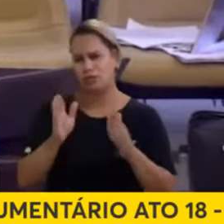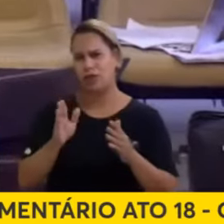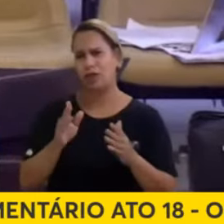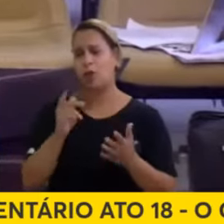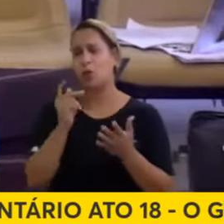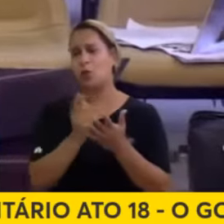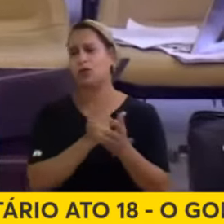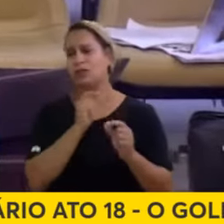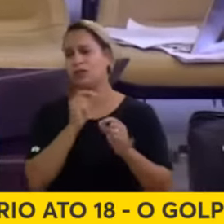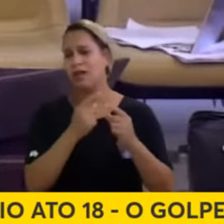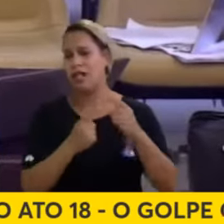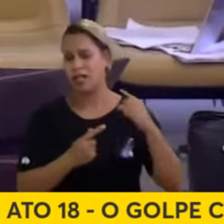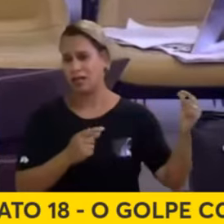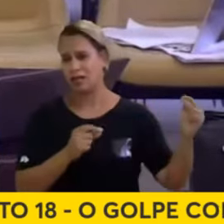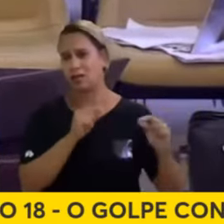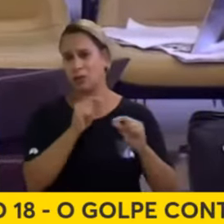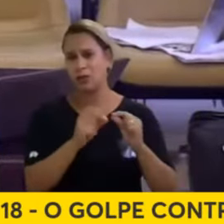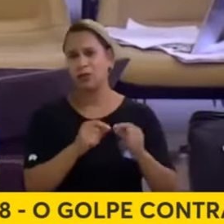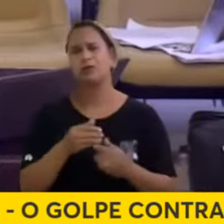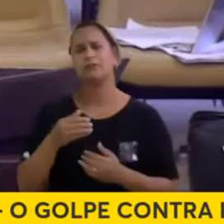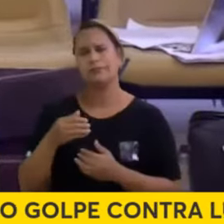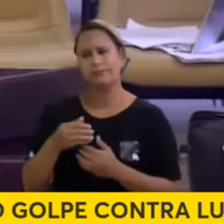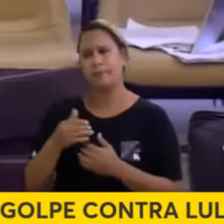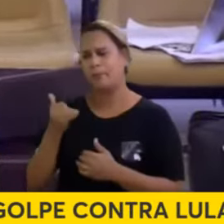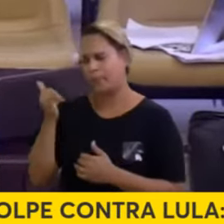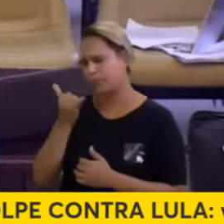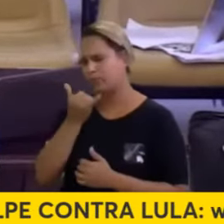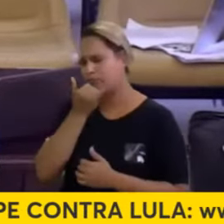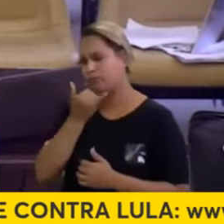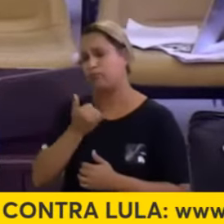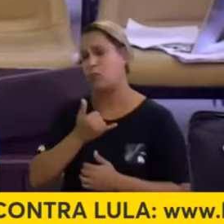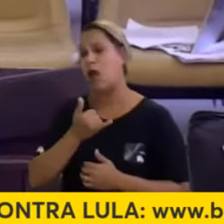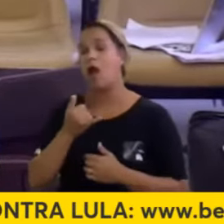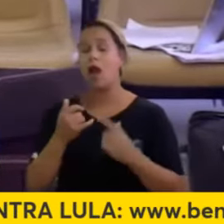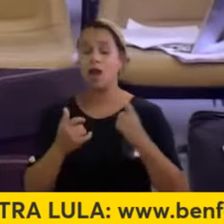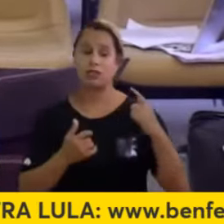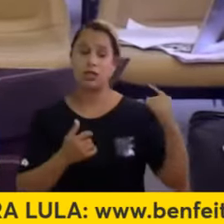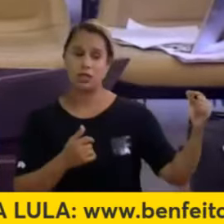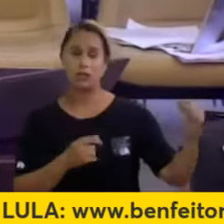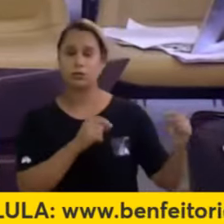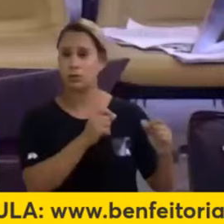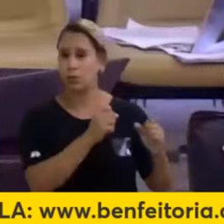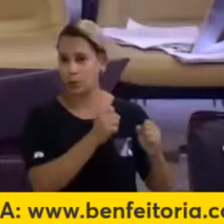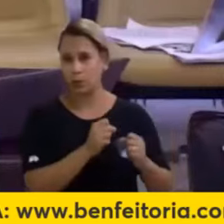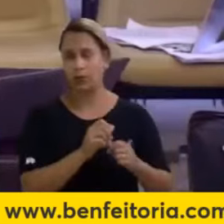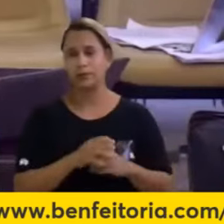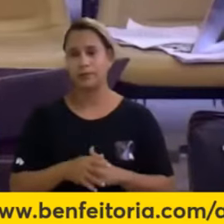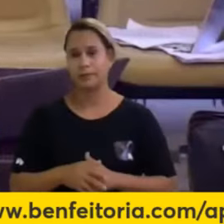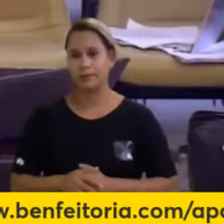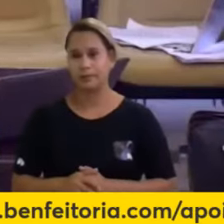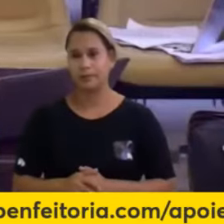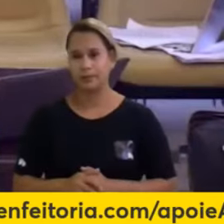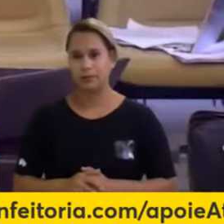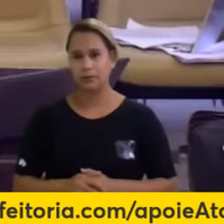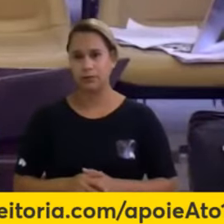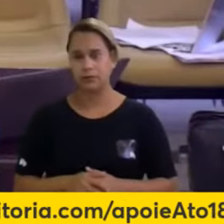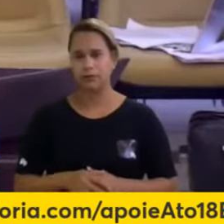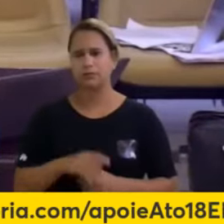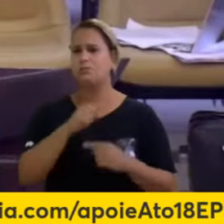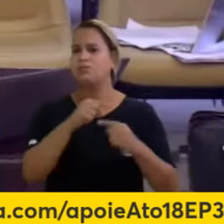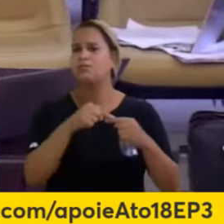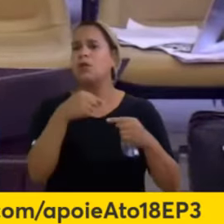saída para vossa excelênci me perdoe a razão da saída dele do Podemos depois